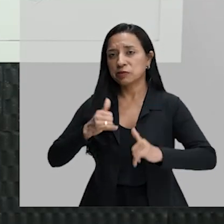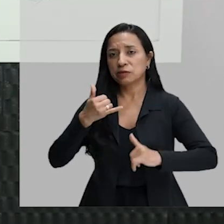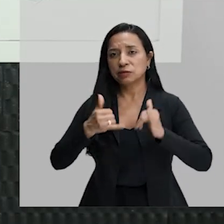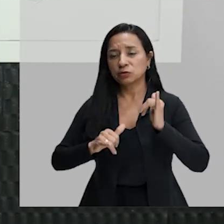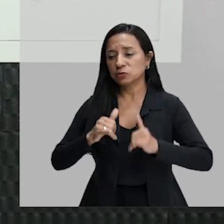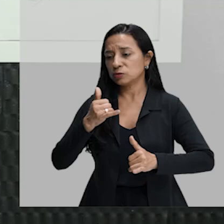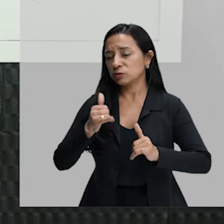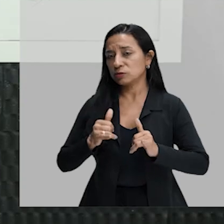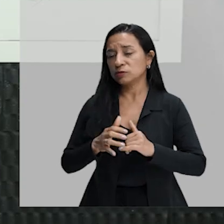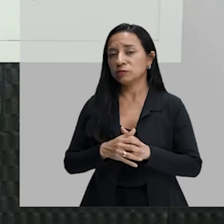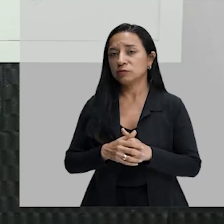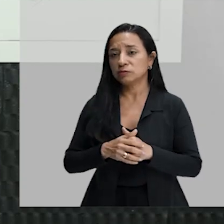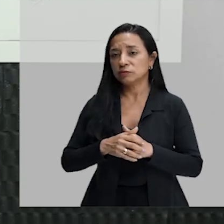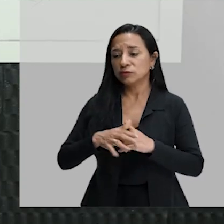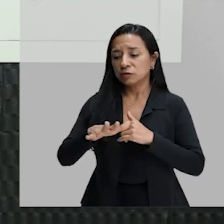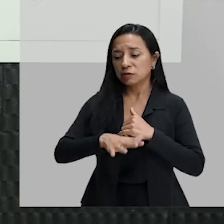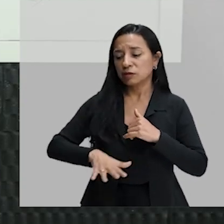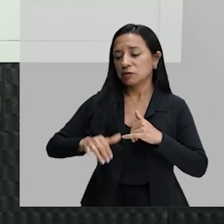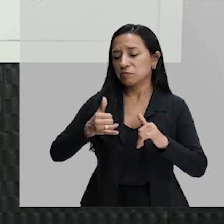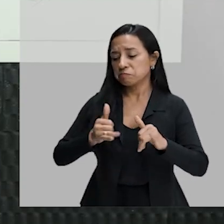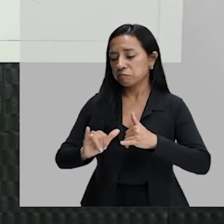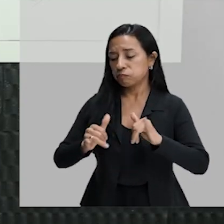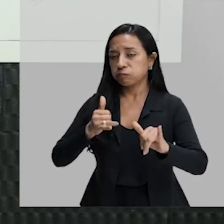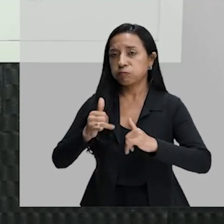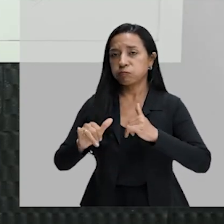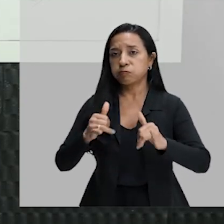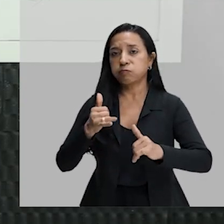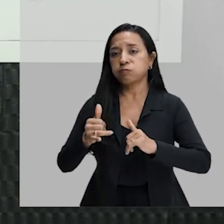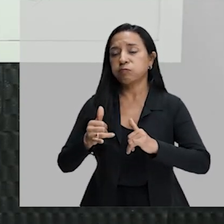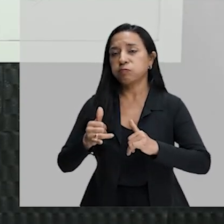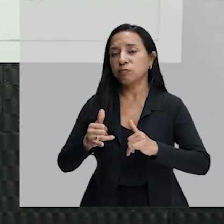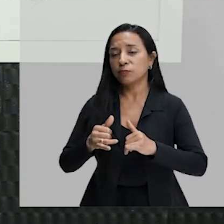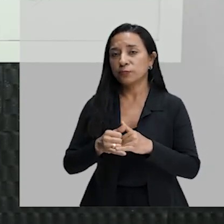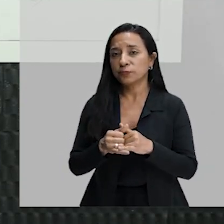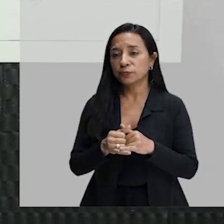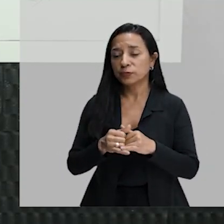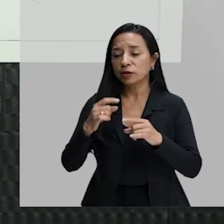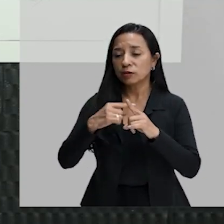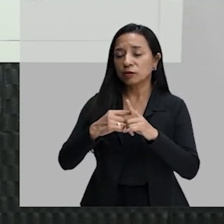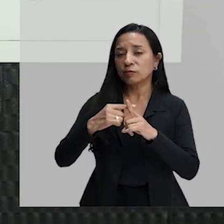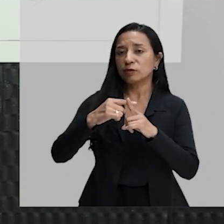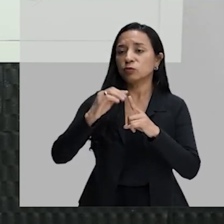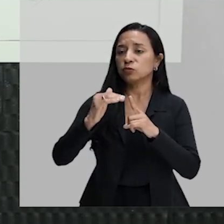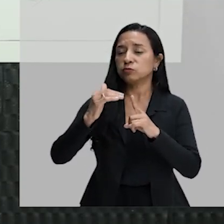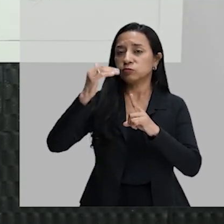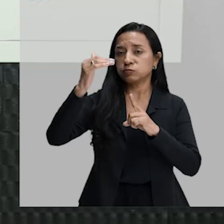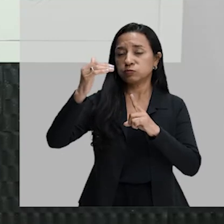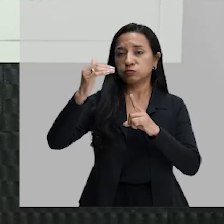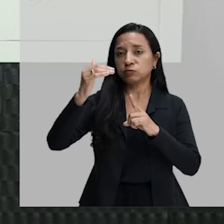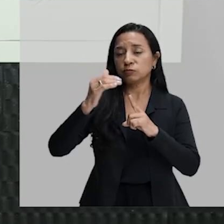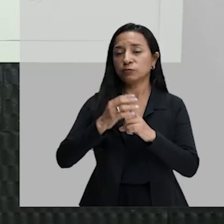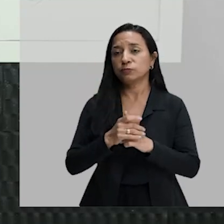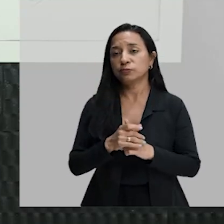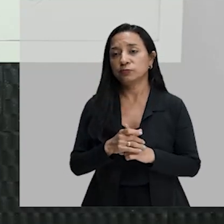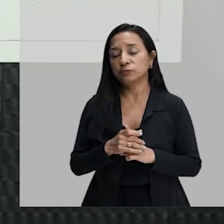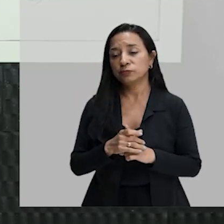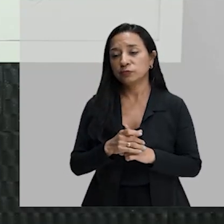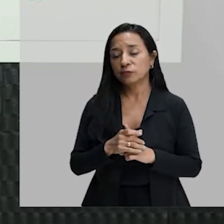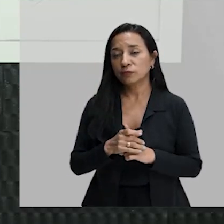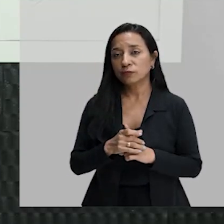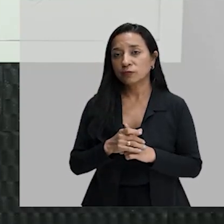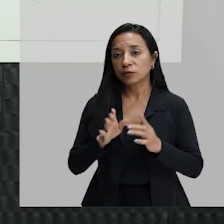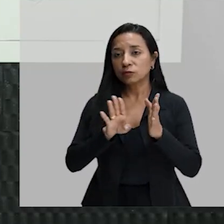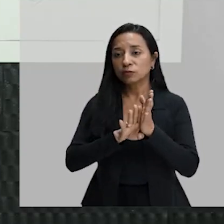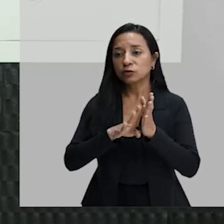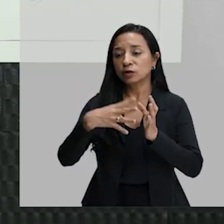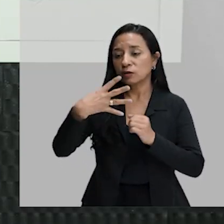interna da Terra, tá ok? Que é de temperatura, né, bem elevada, então a temperatura vai aumentando. Quando chega